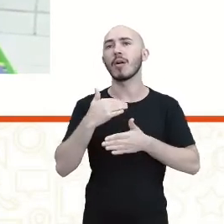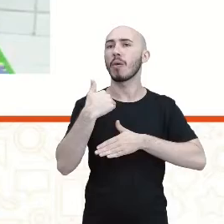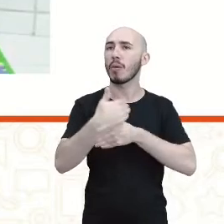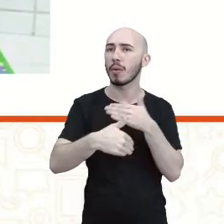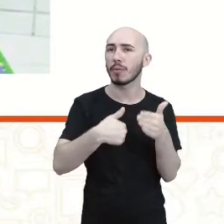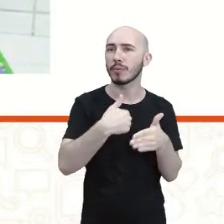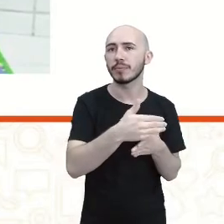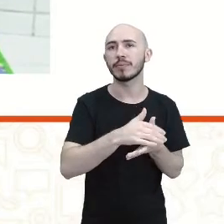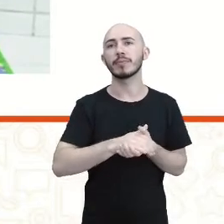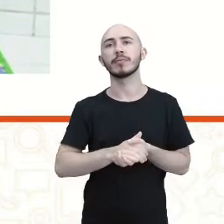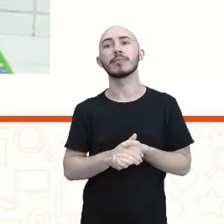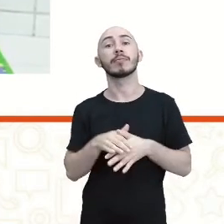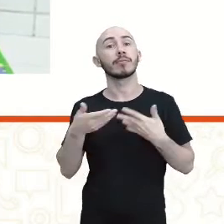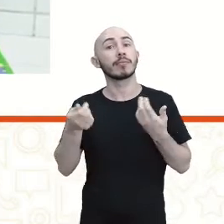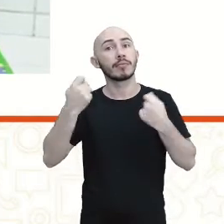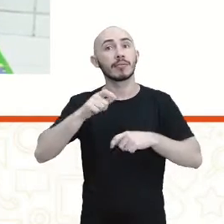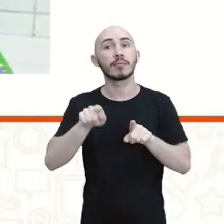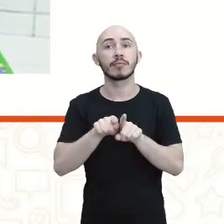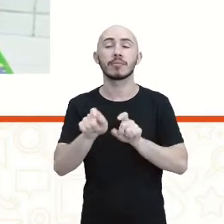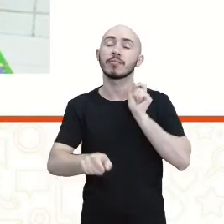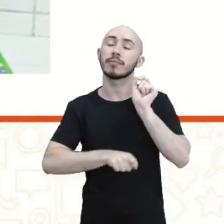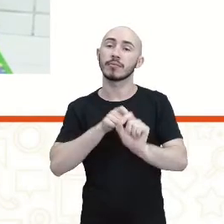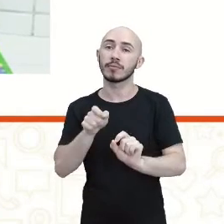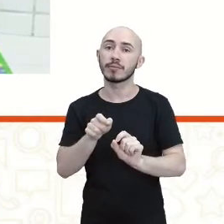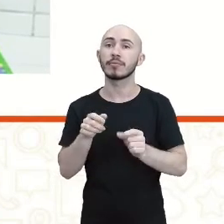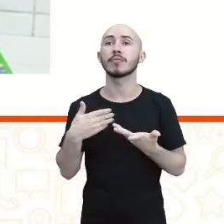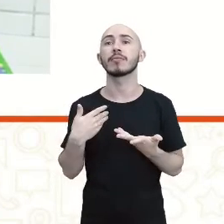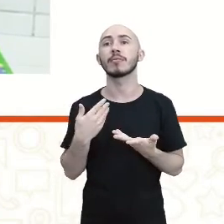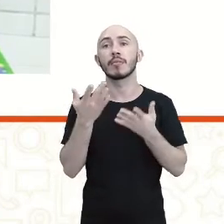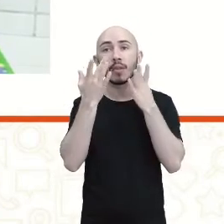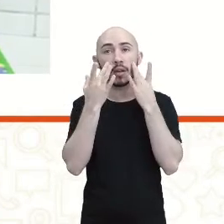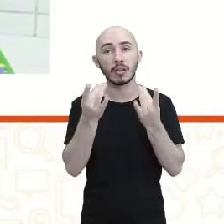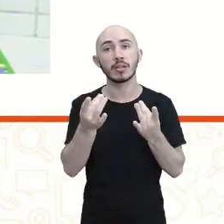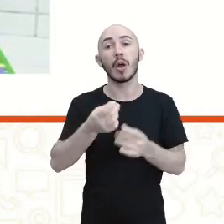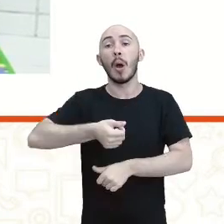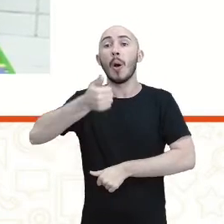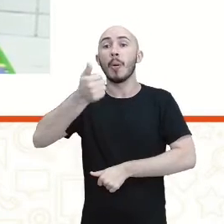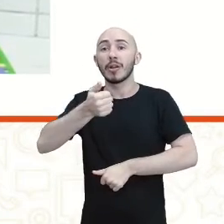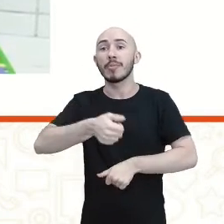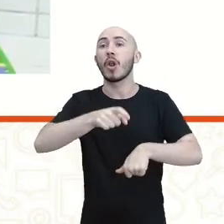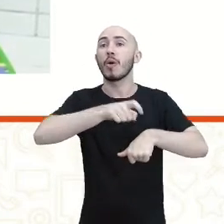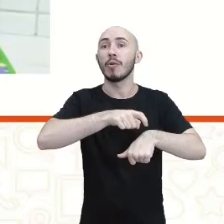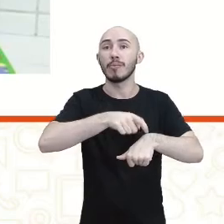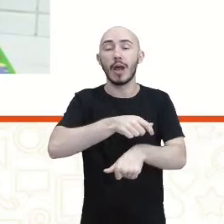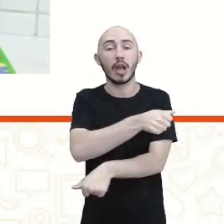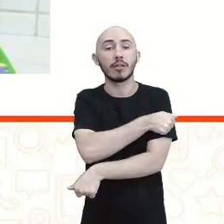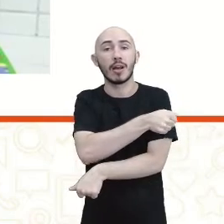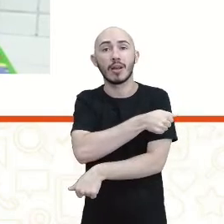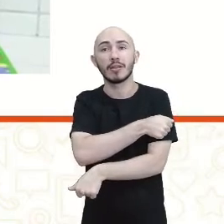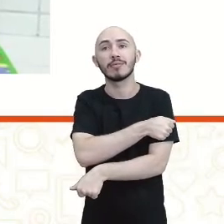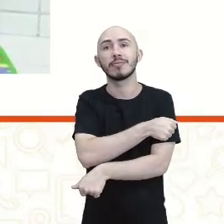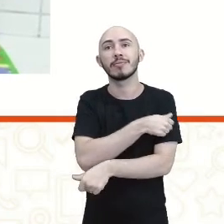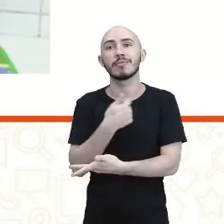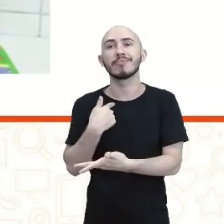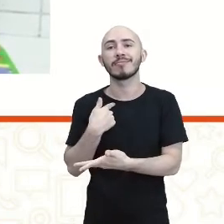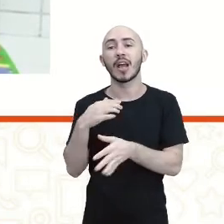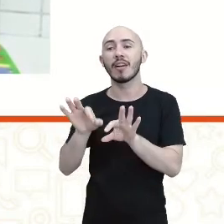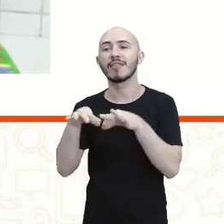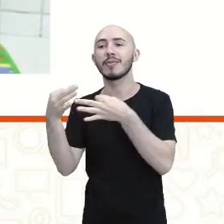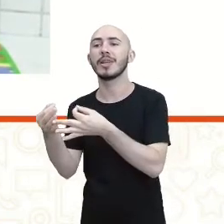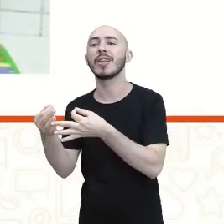socialização, é preciso também levar em conta que é um dos primeiros momentos em que o estudante está longe dos olhares da sua família.